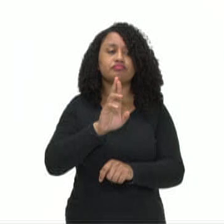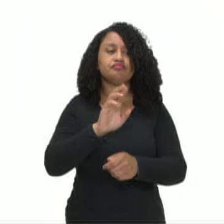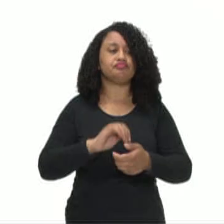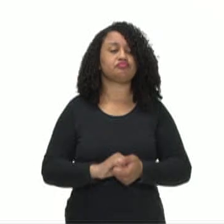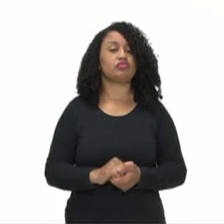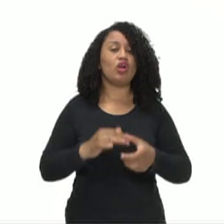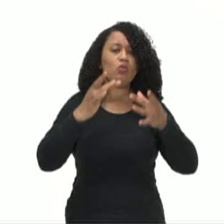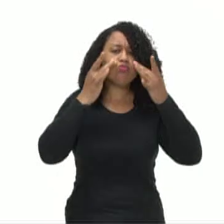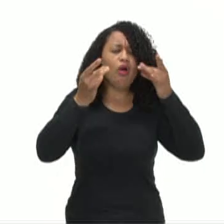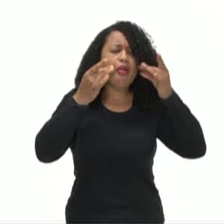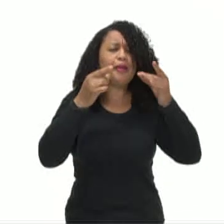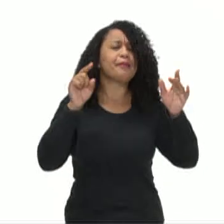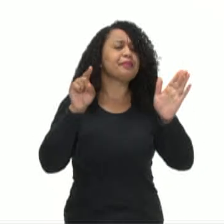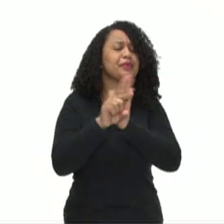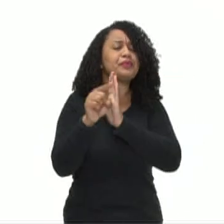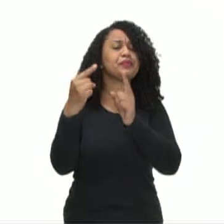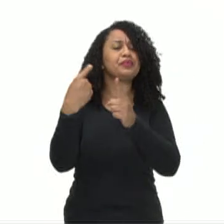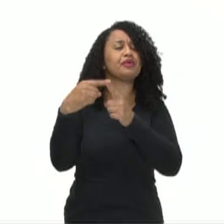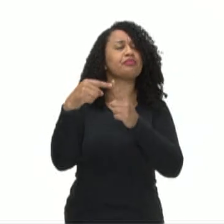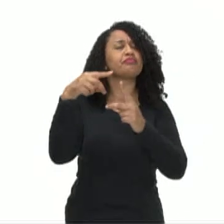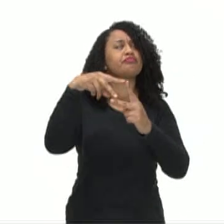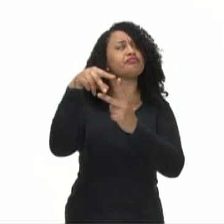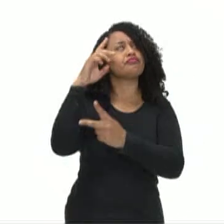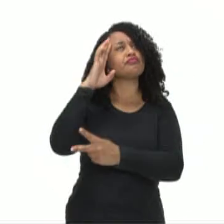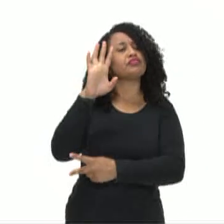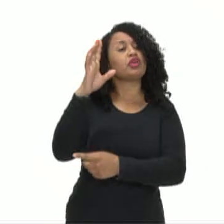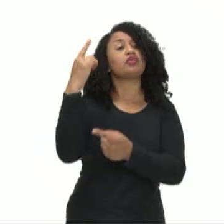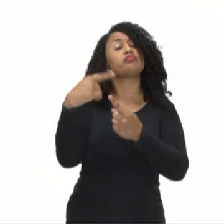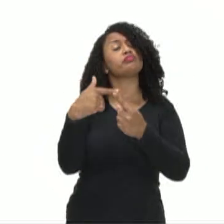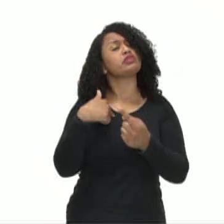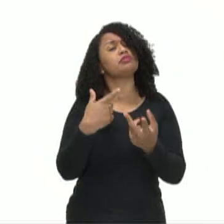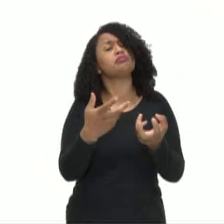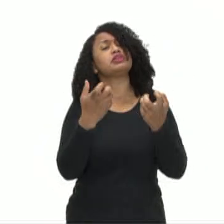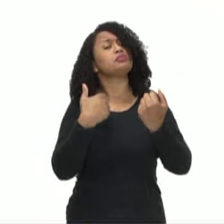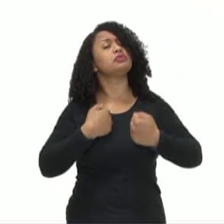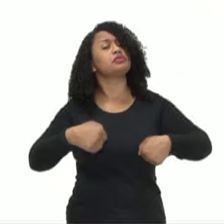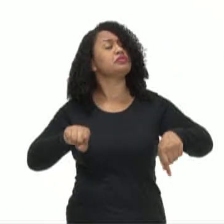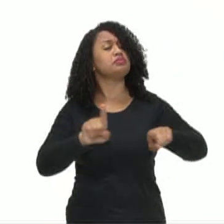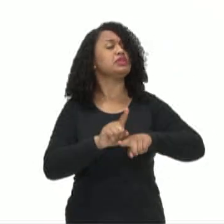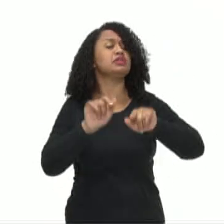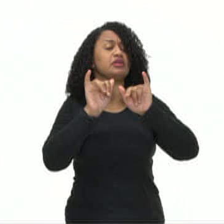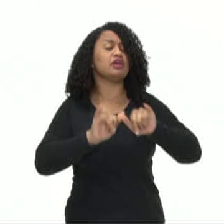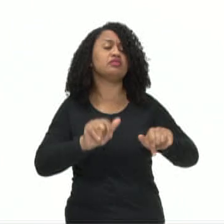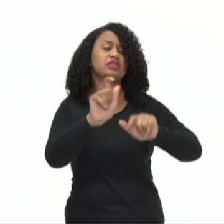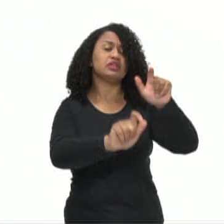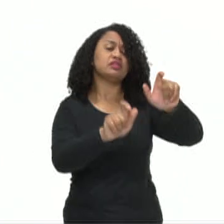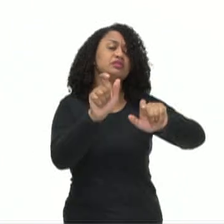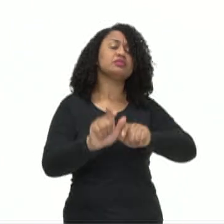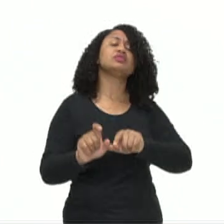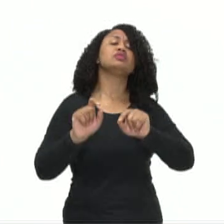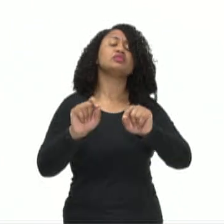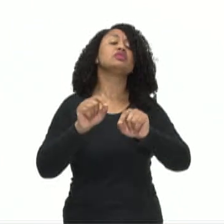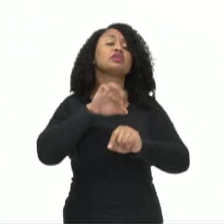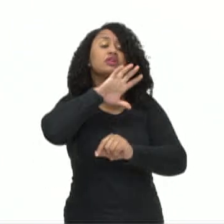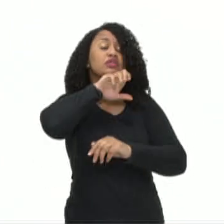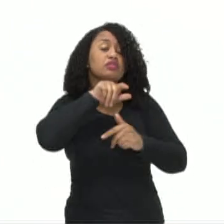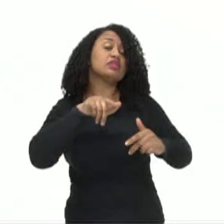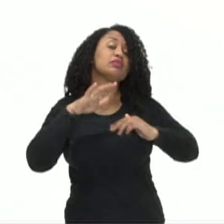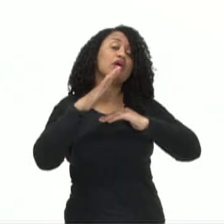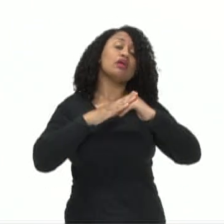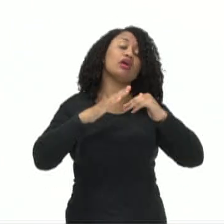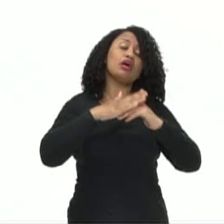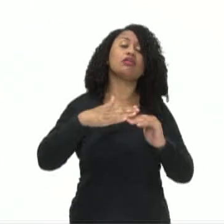Garfield pergunta o porquê do cartaz, pois ele percebeu a inutilidade de avisar as pessoas que o animal é